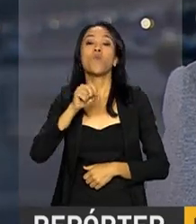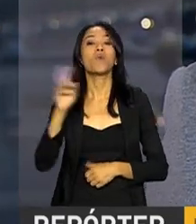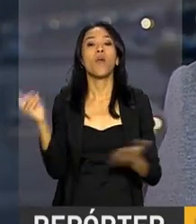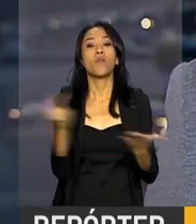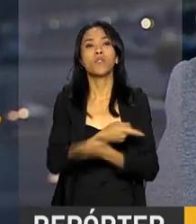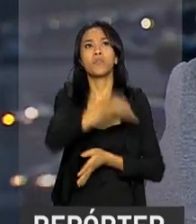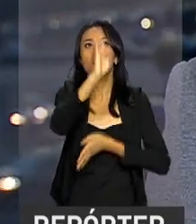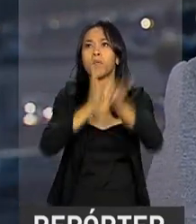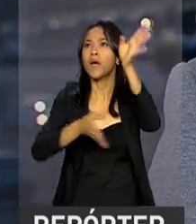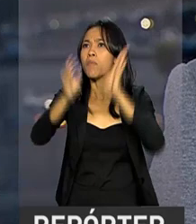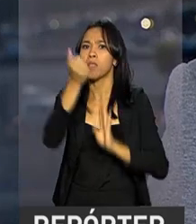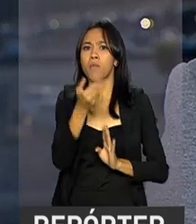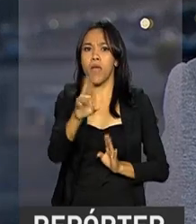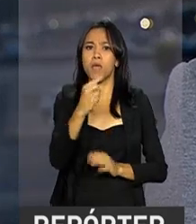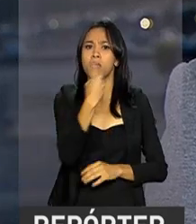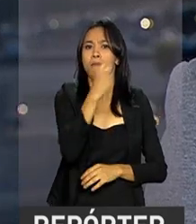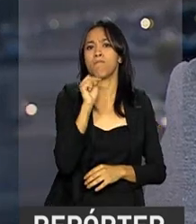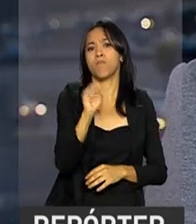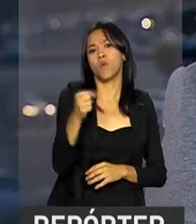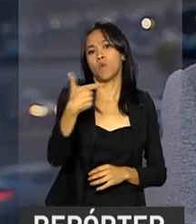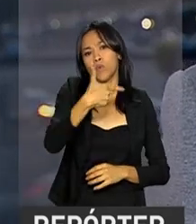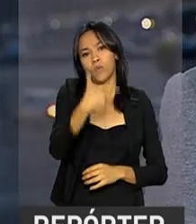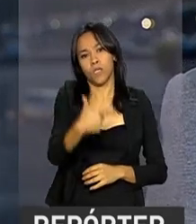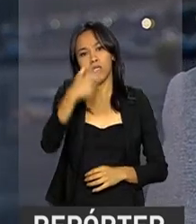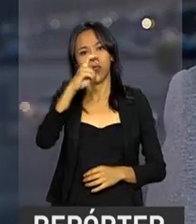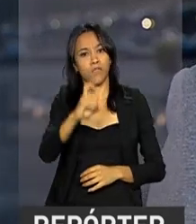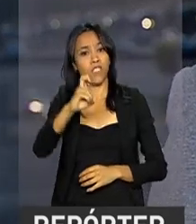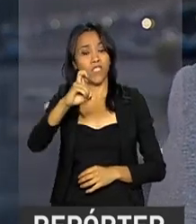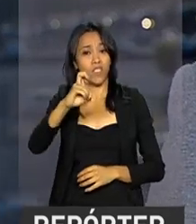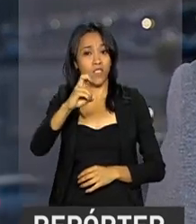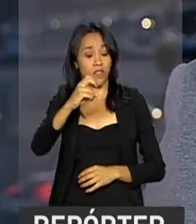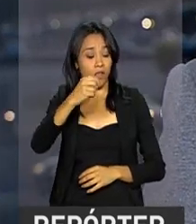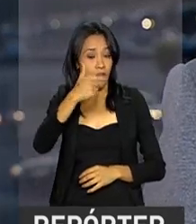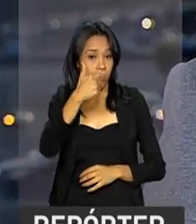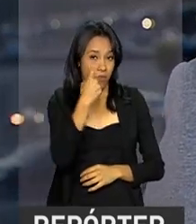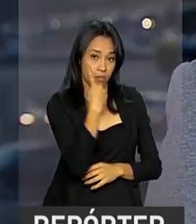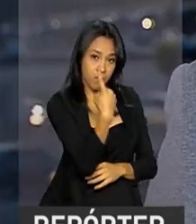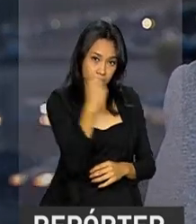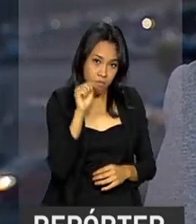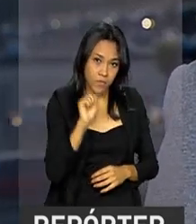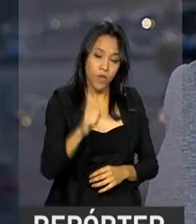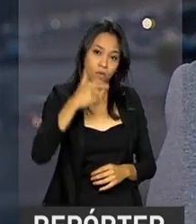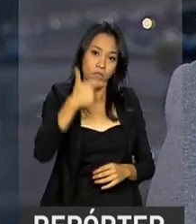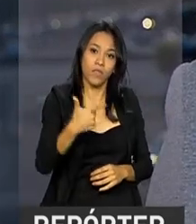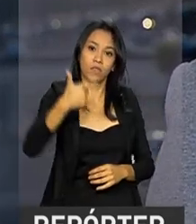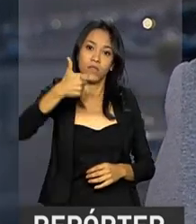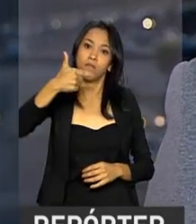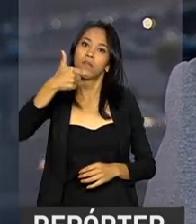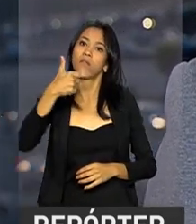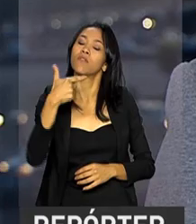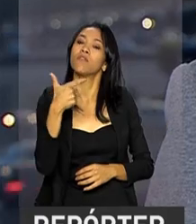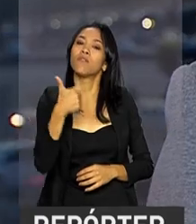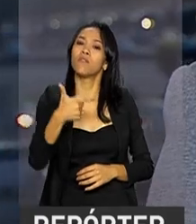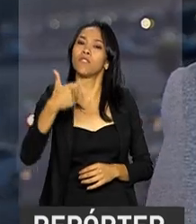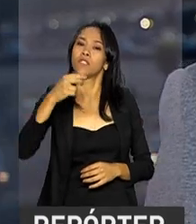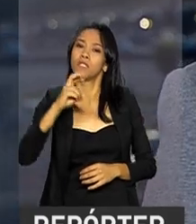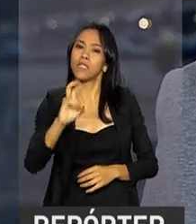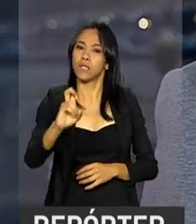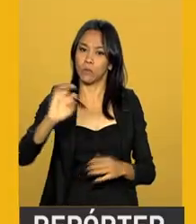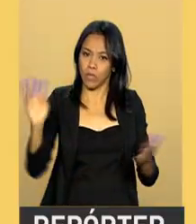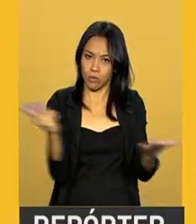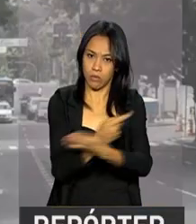federais 1.225 acidentes com mais de mil e duzentas pessoas feridas e 82